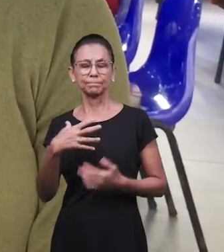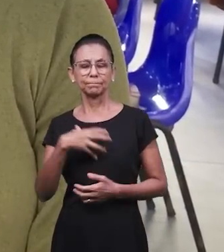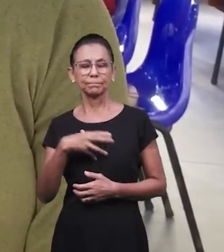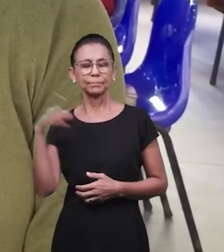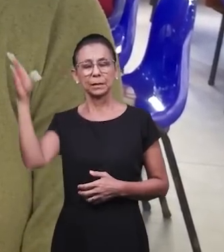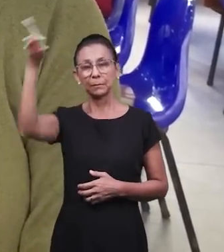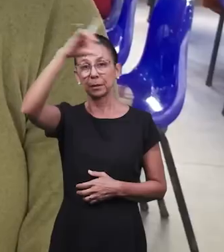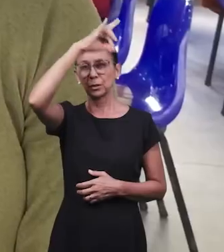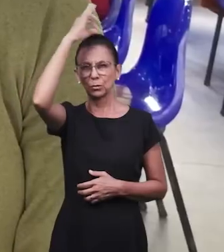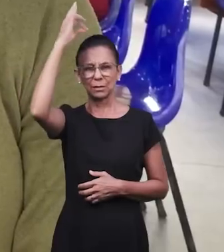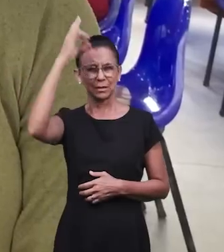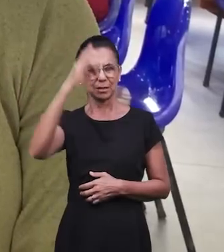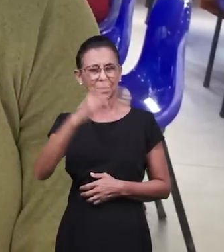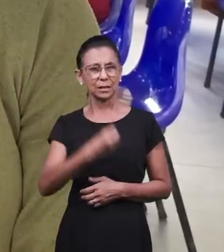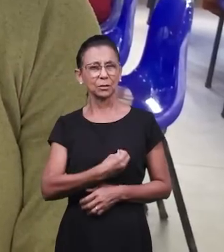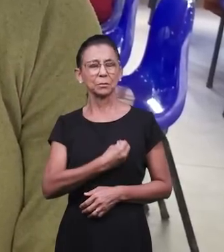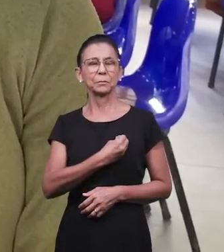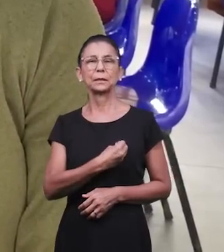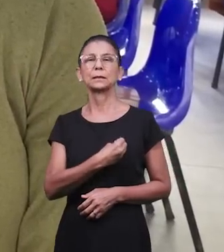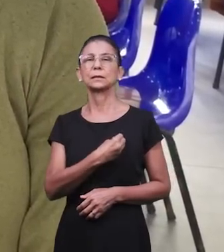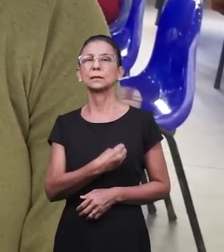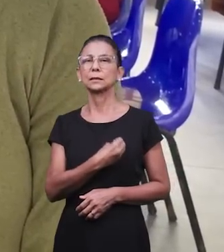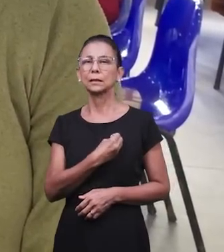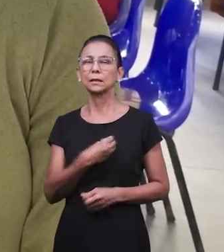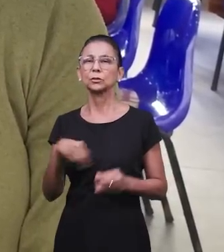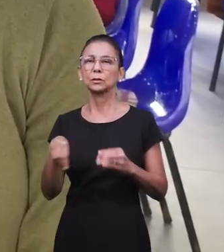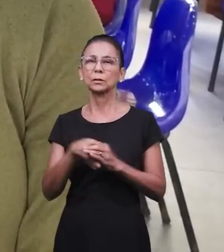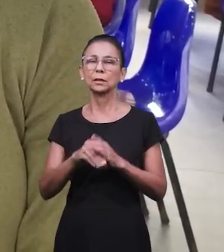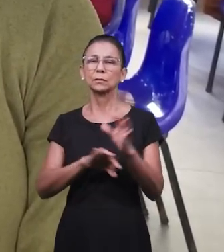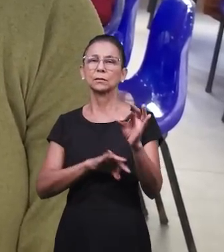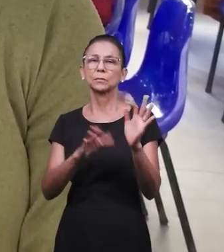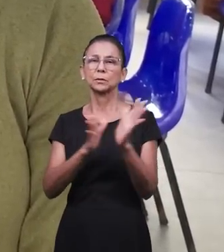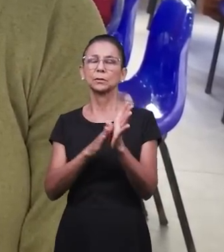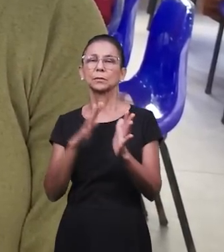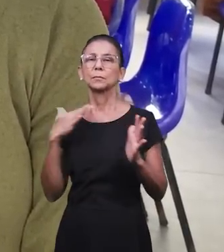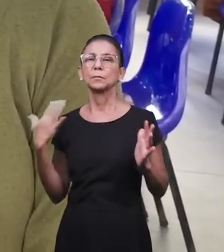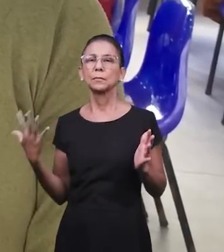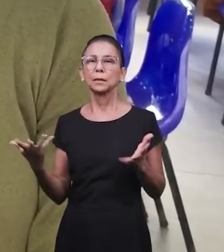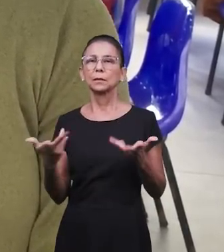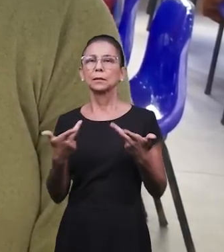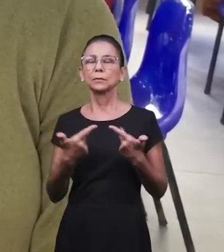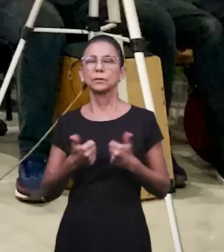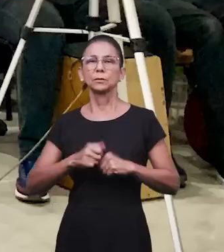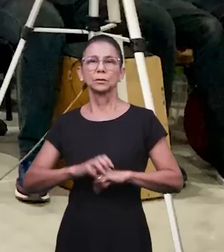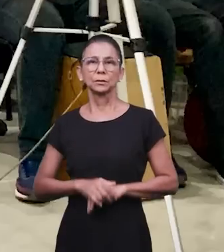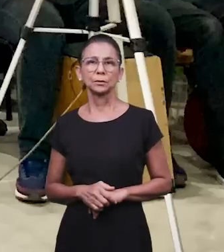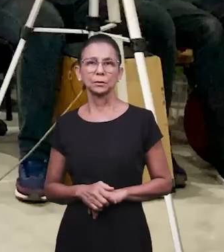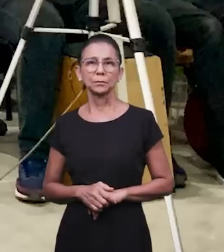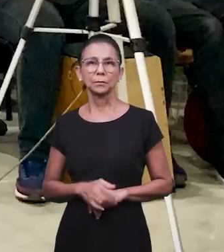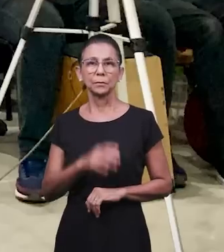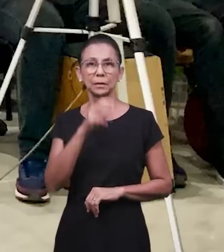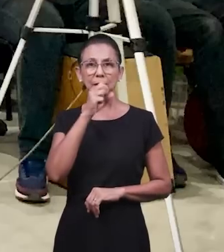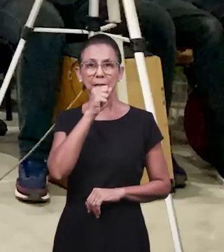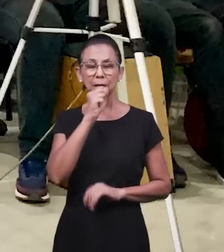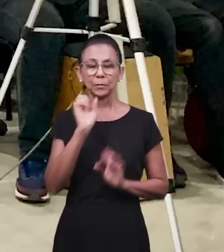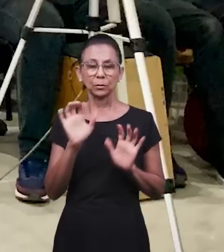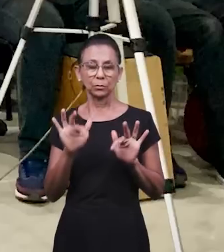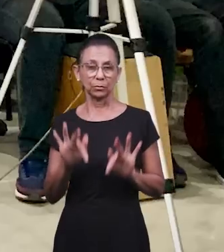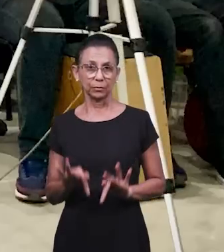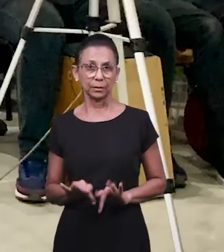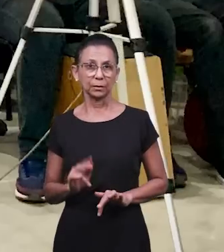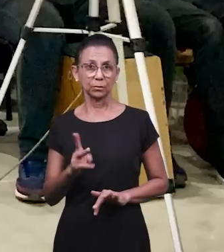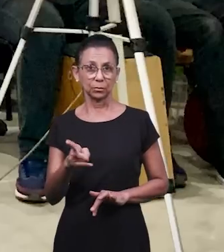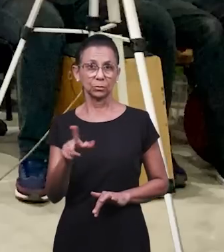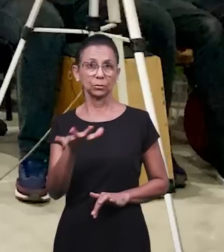entre nós, participando desse projeto maravilhoso que é o trabalho aqui no Rio Grande do Sul. Ao final do sábado, ainda no Manaim de